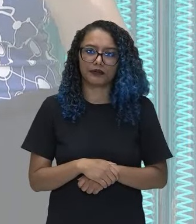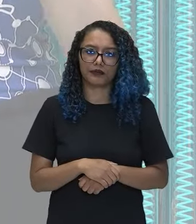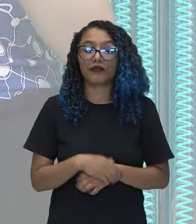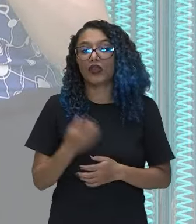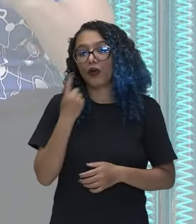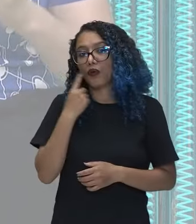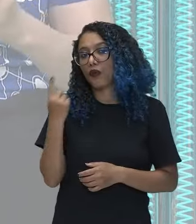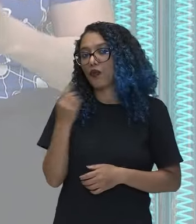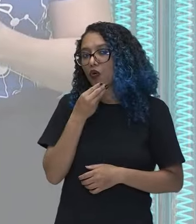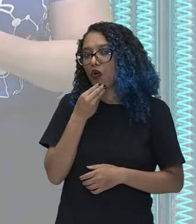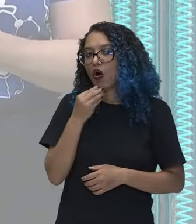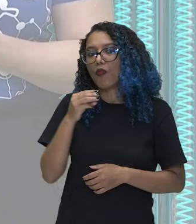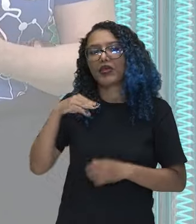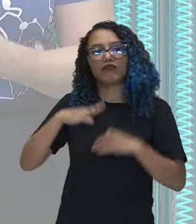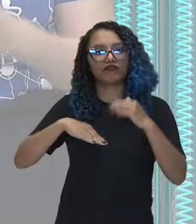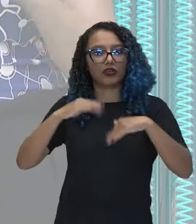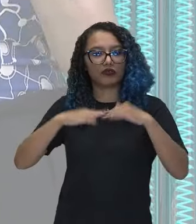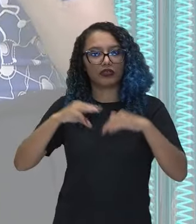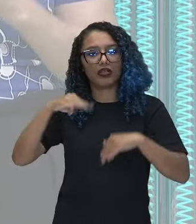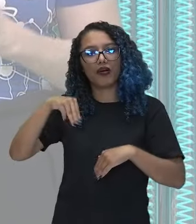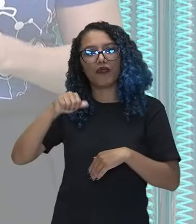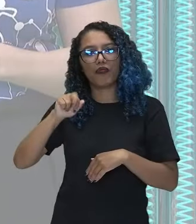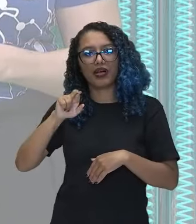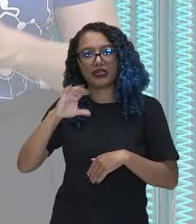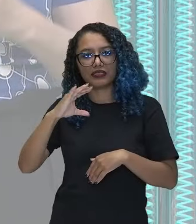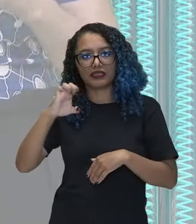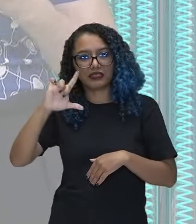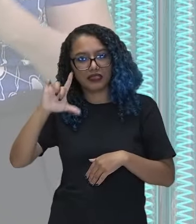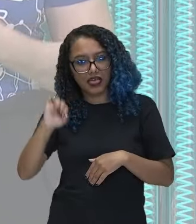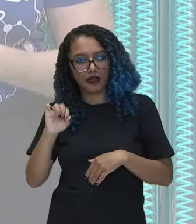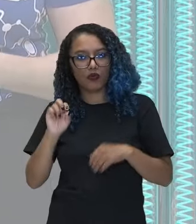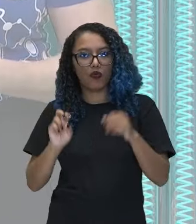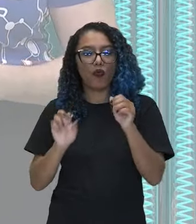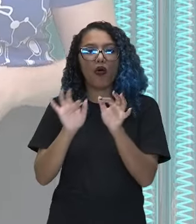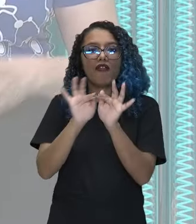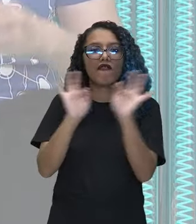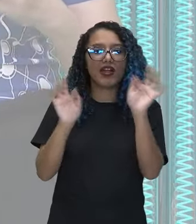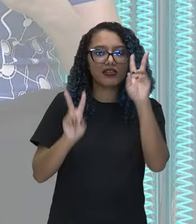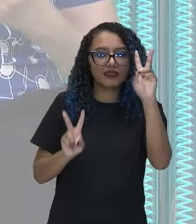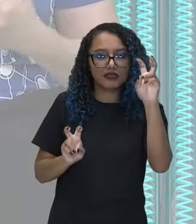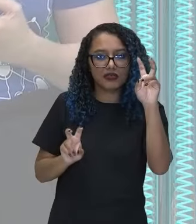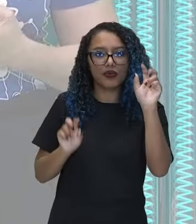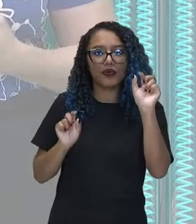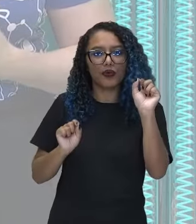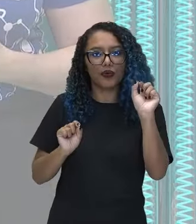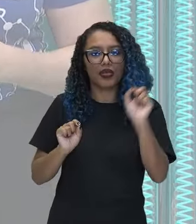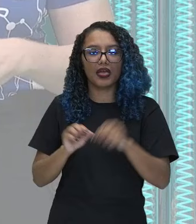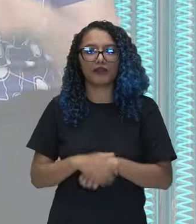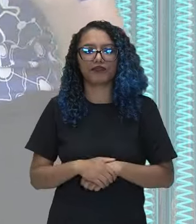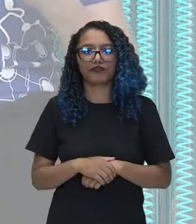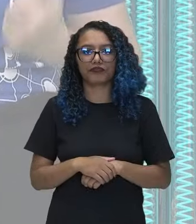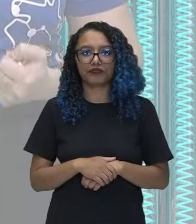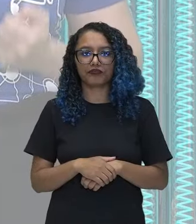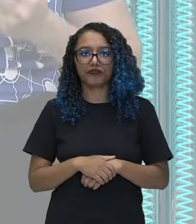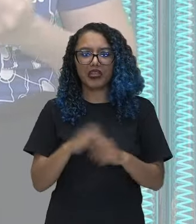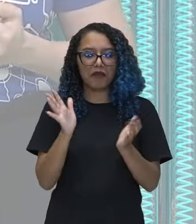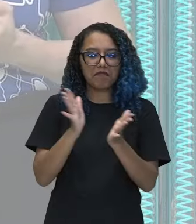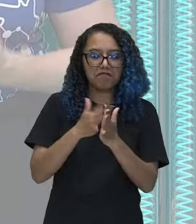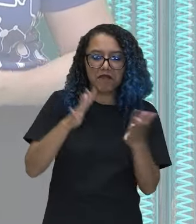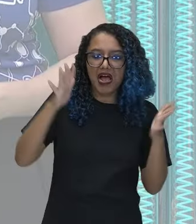Marcelo Castro, ele fala: não existe bala de prata, não existe mágica, não